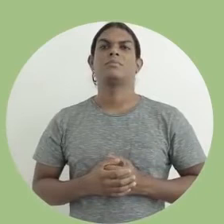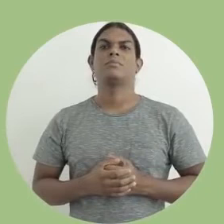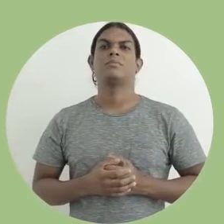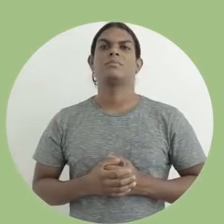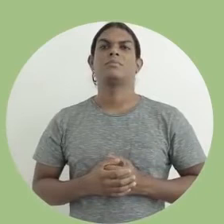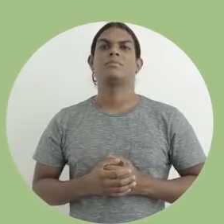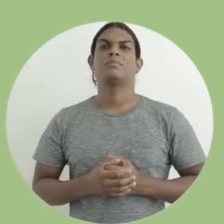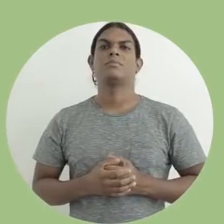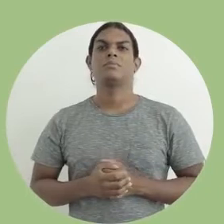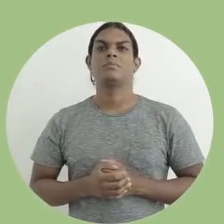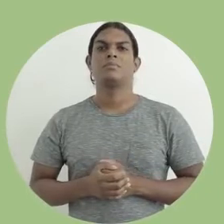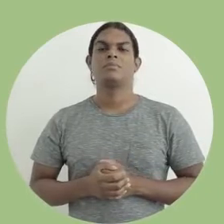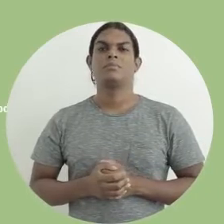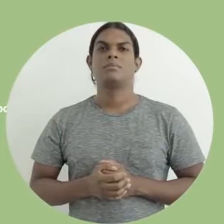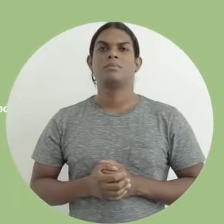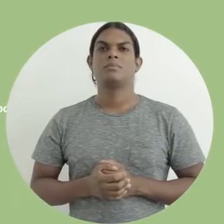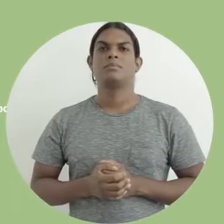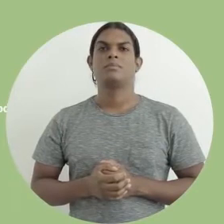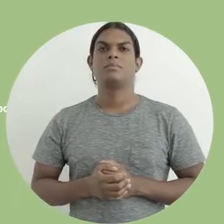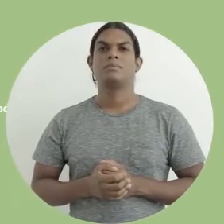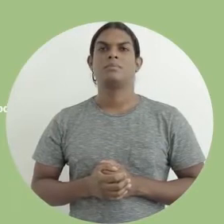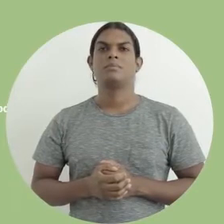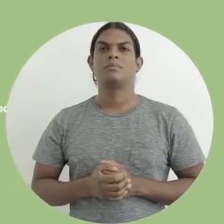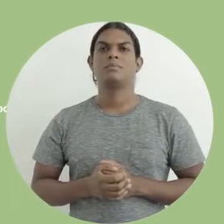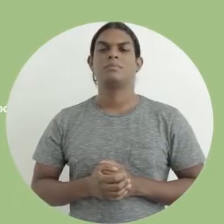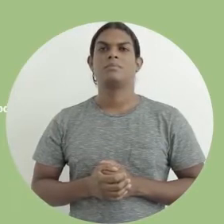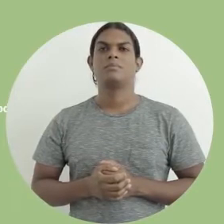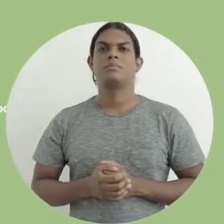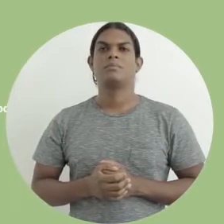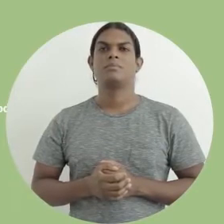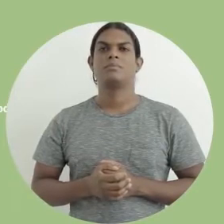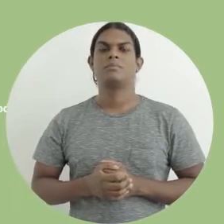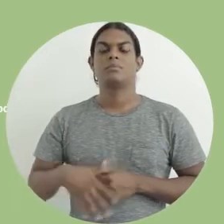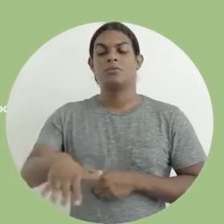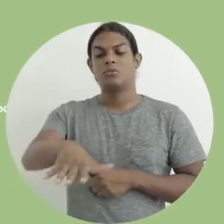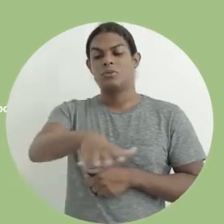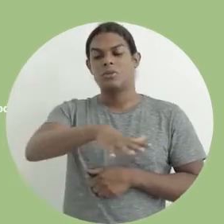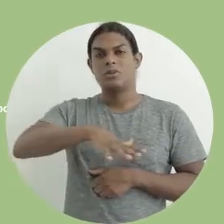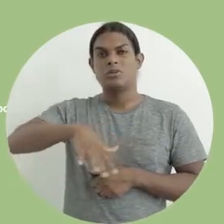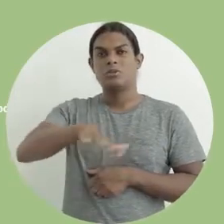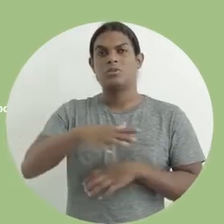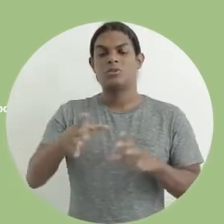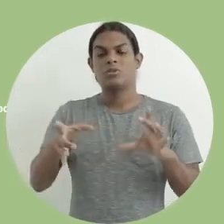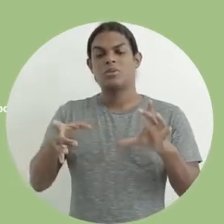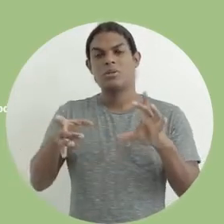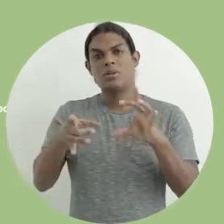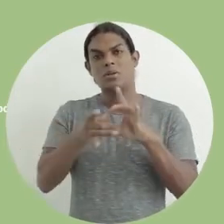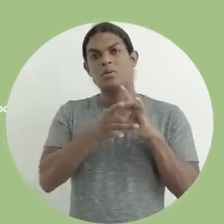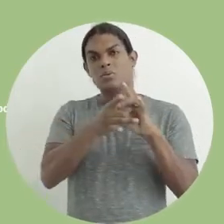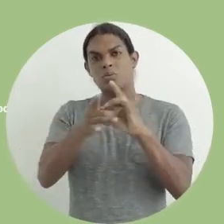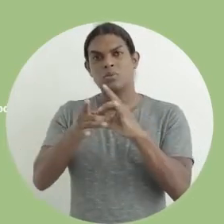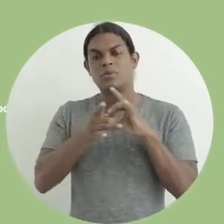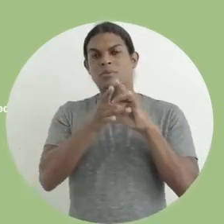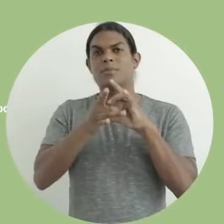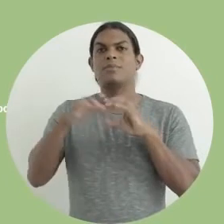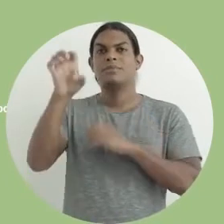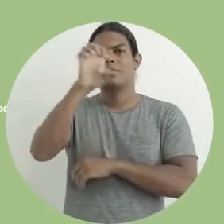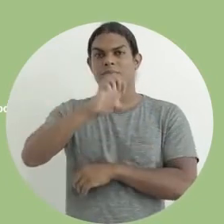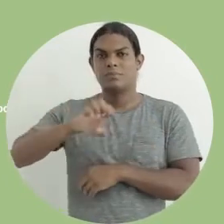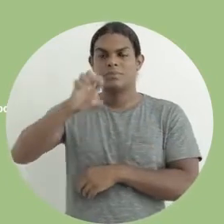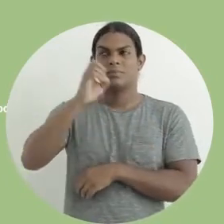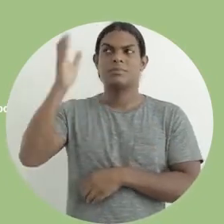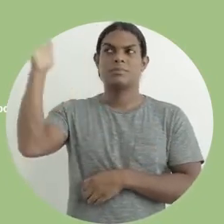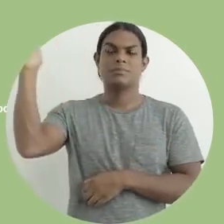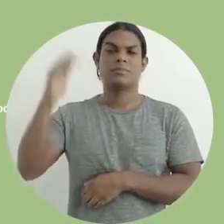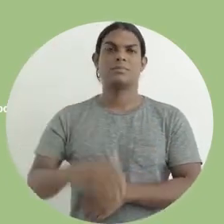Norte-Americano de Livre Comércio. Nos anos que se seguiram, o território da União Europeia foi aumentando de dimensão, através da adesão